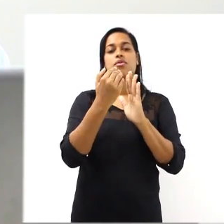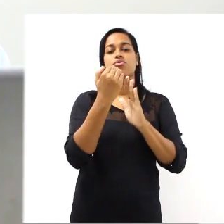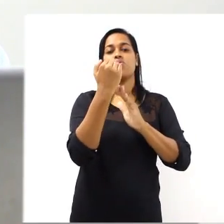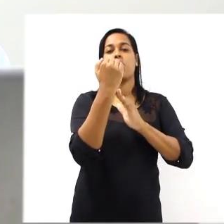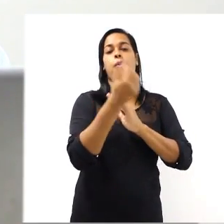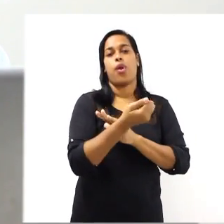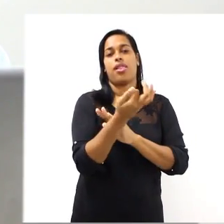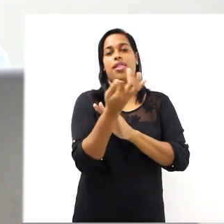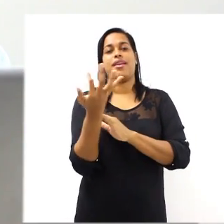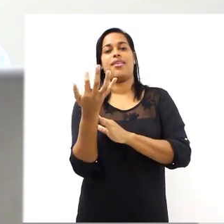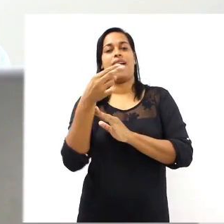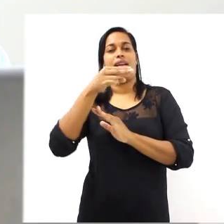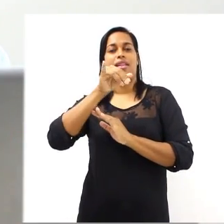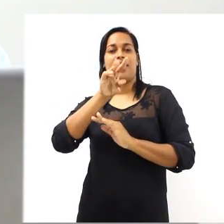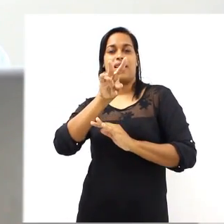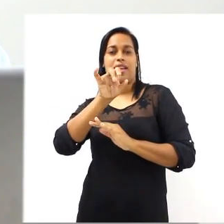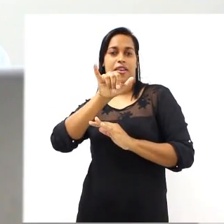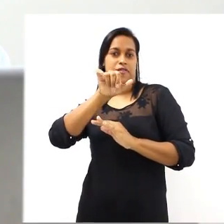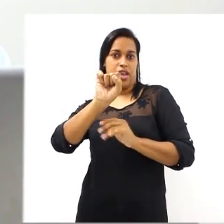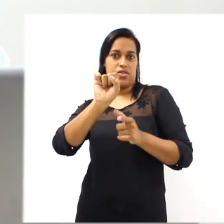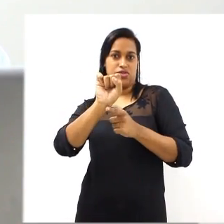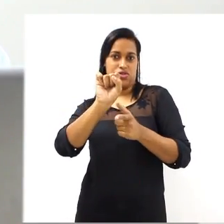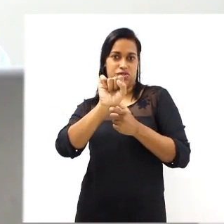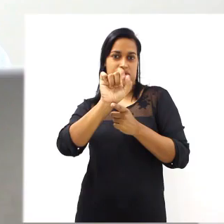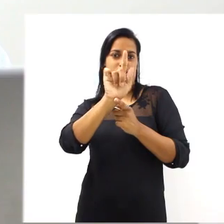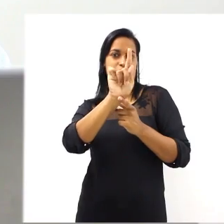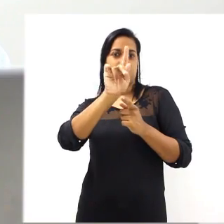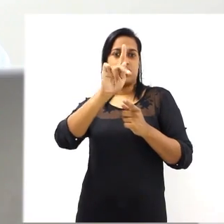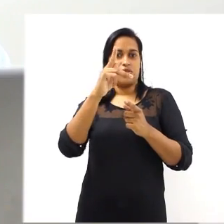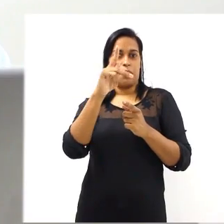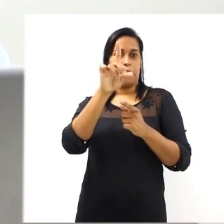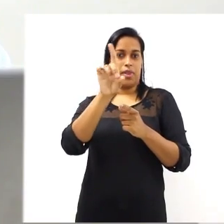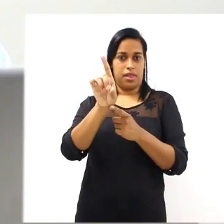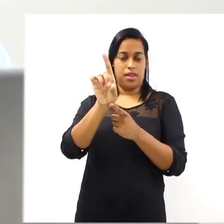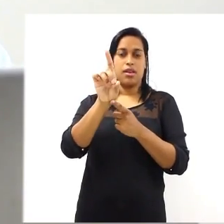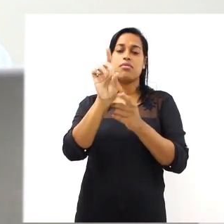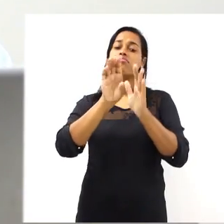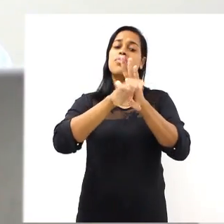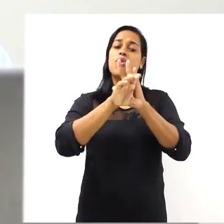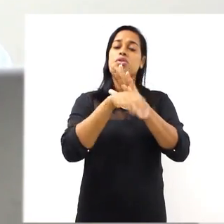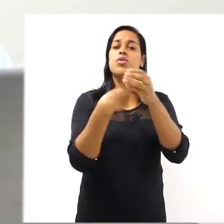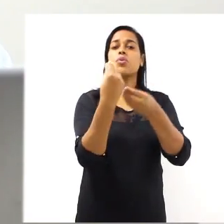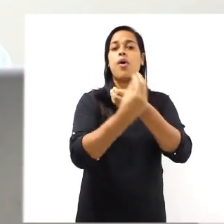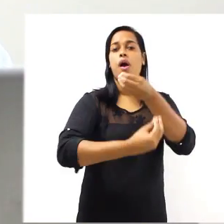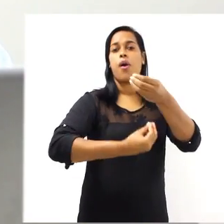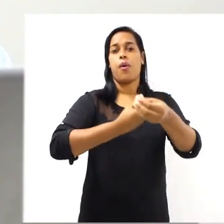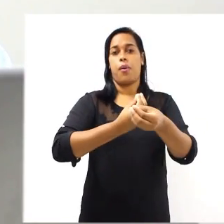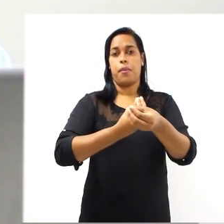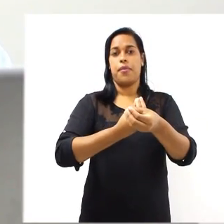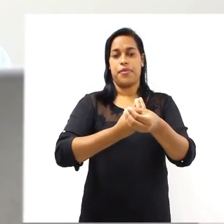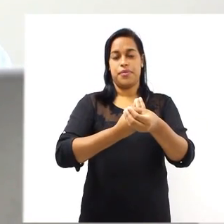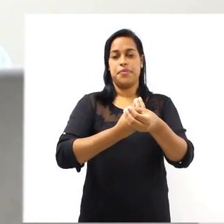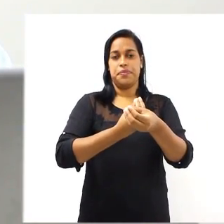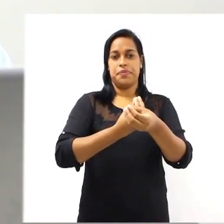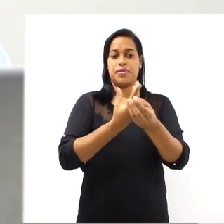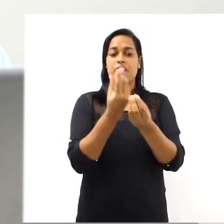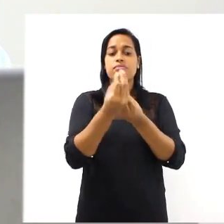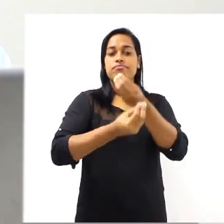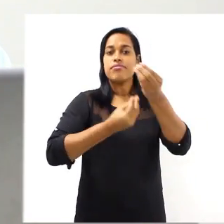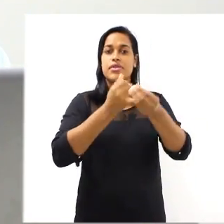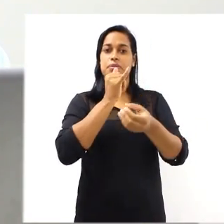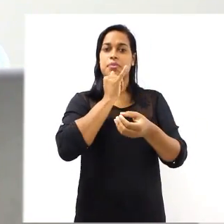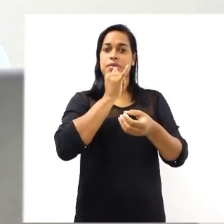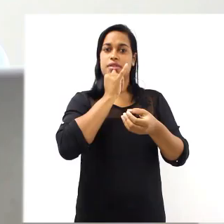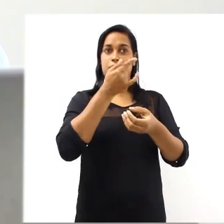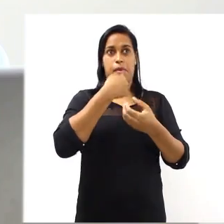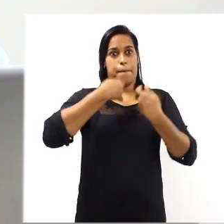Esses níveis de um SGBD podemos conceituar como sendo a maneira com que